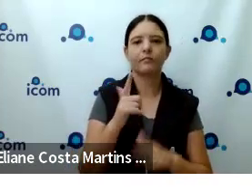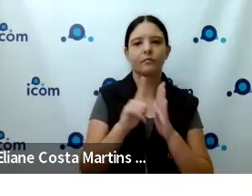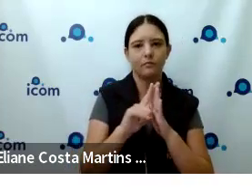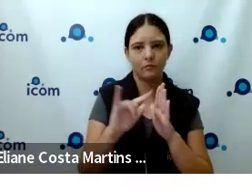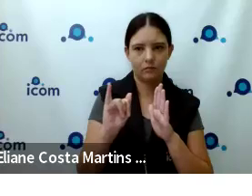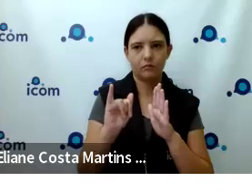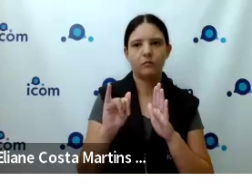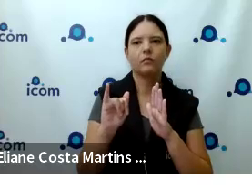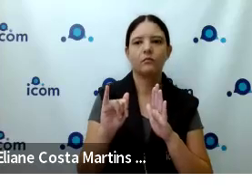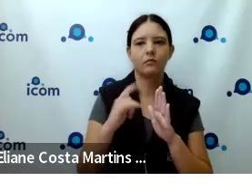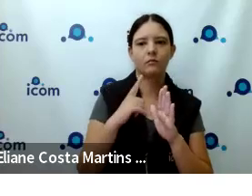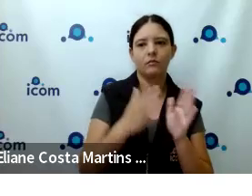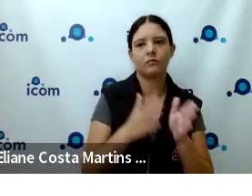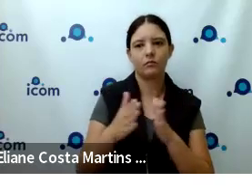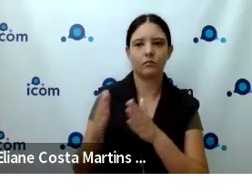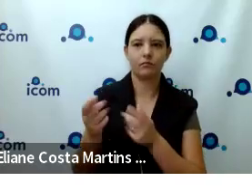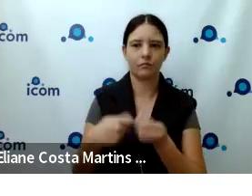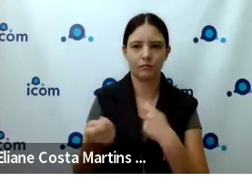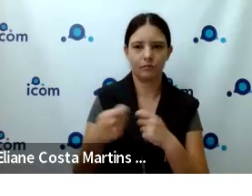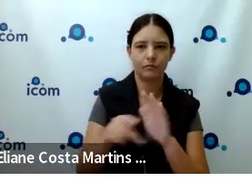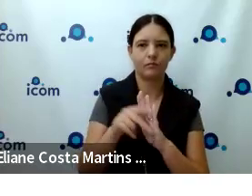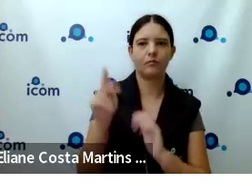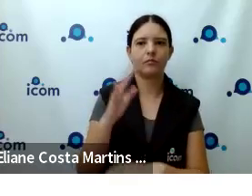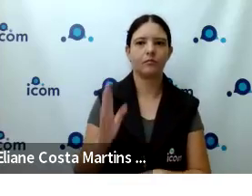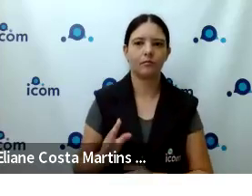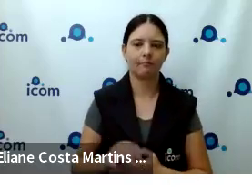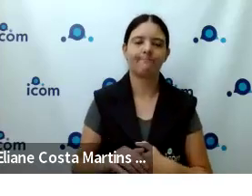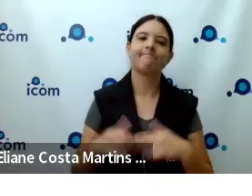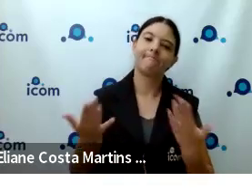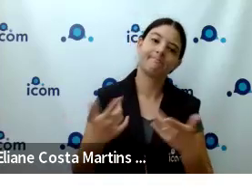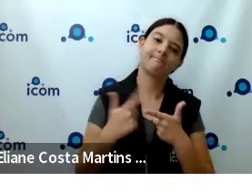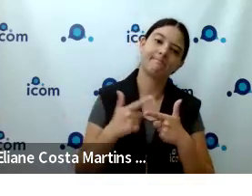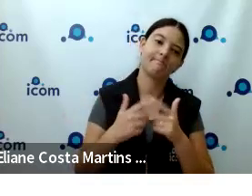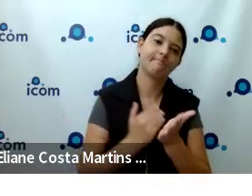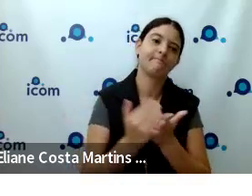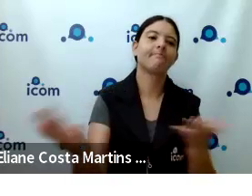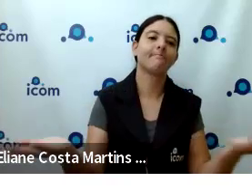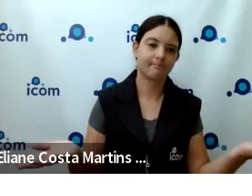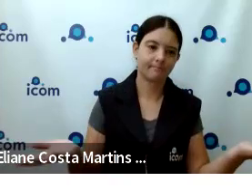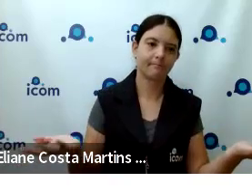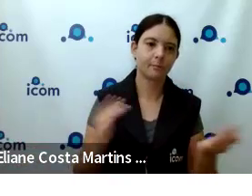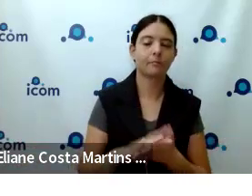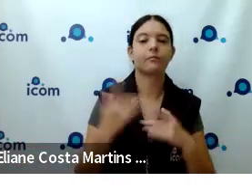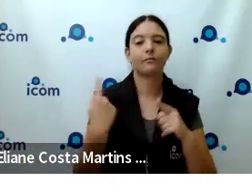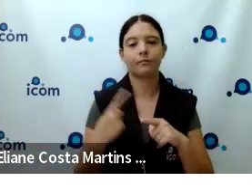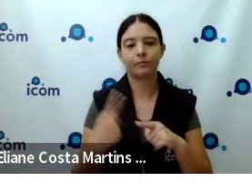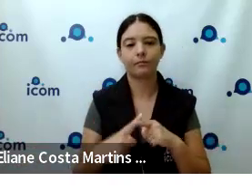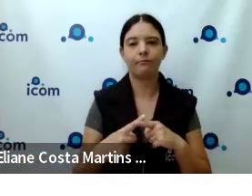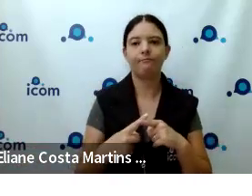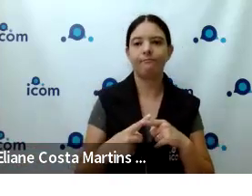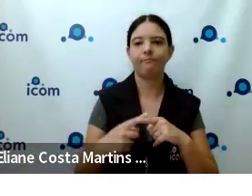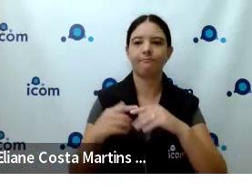legislações de processo administrativo no Brasil. E aí começam os problemas, né? Começam os problemas. A concomitância